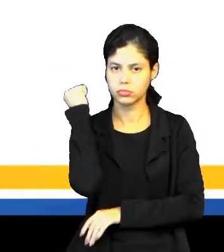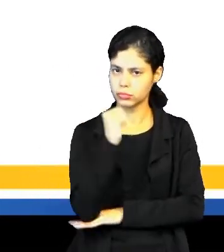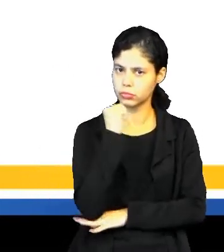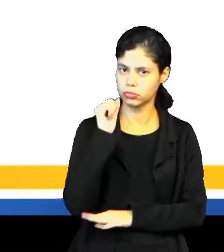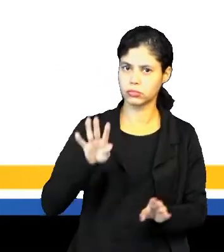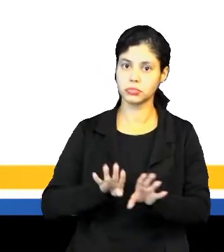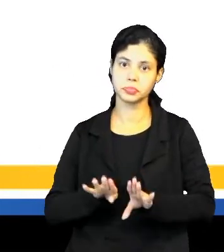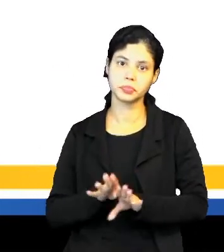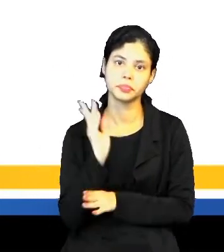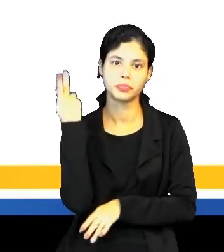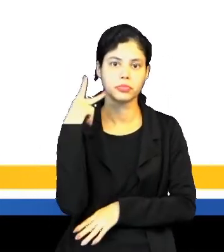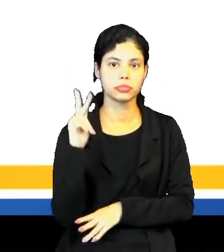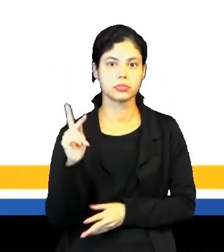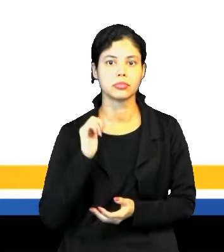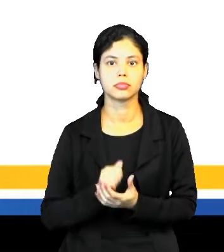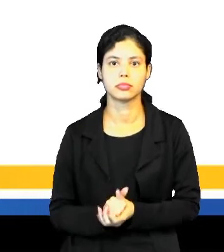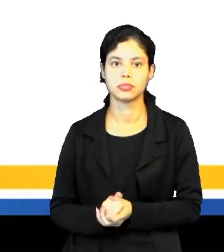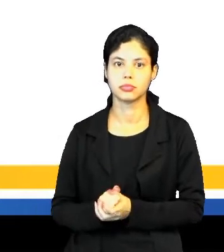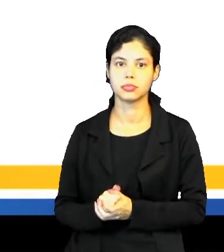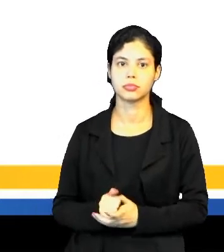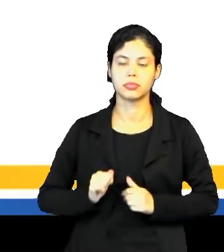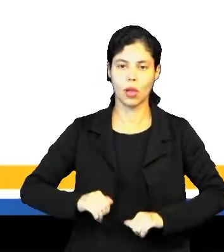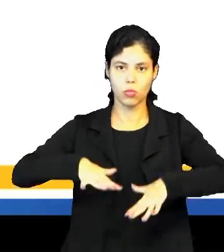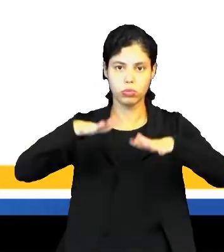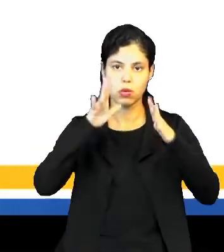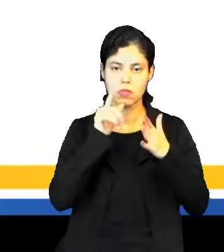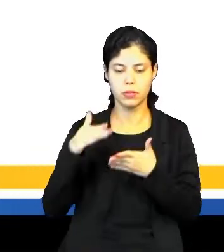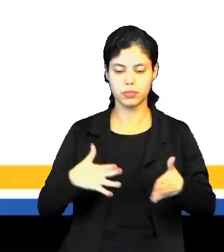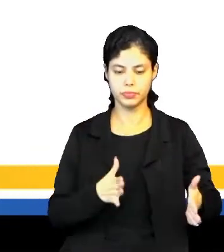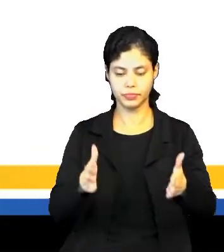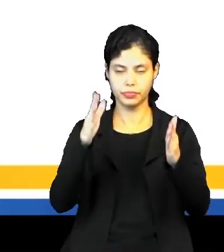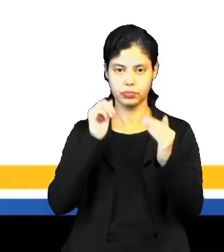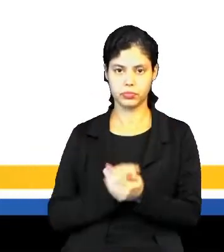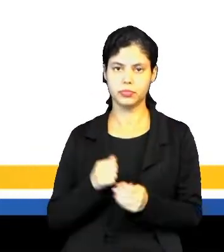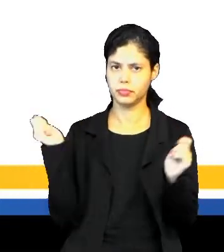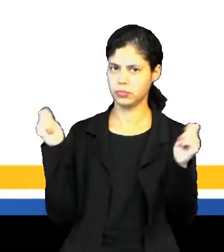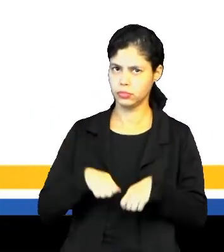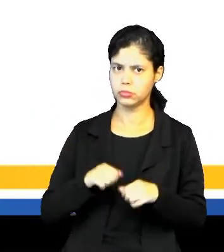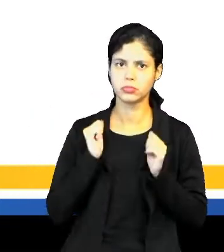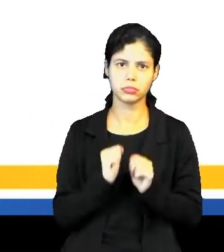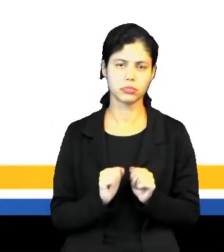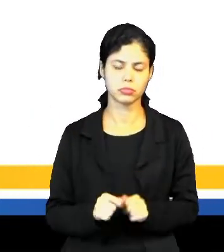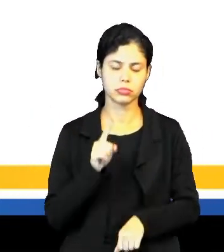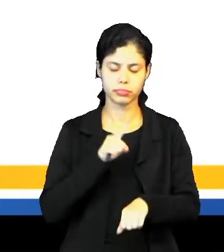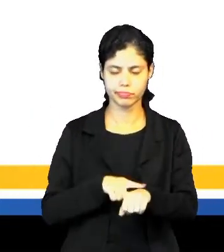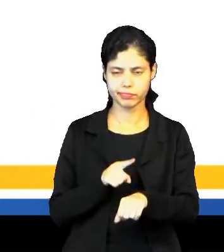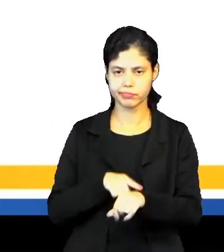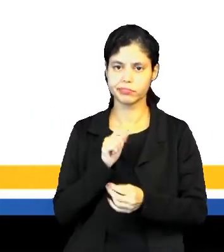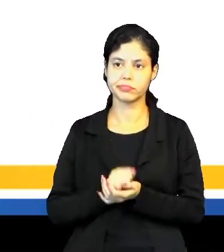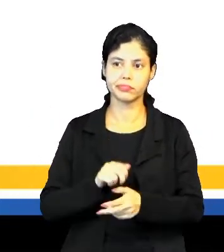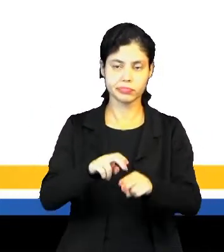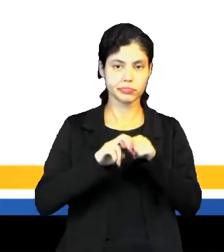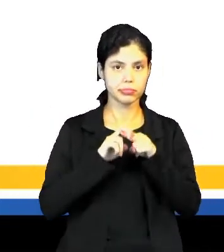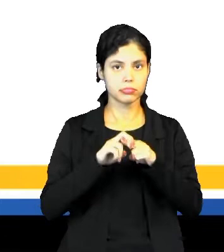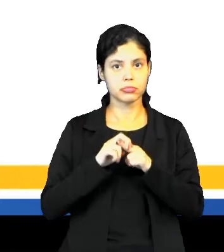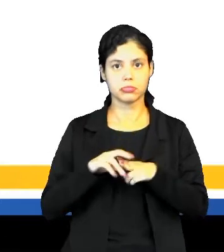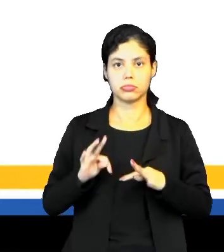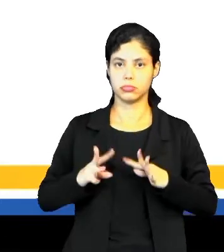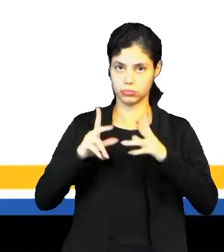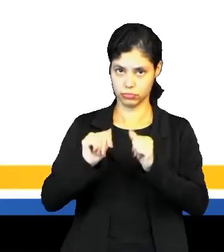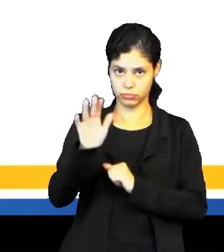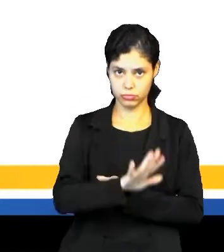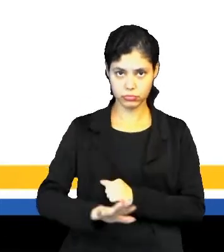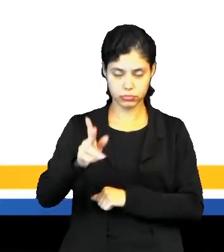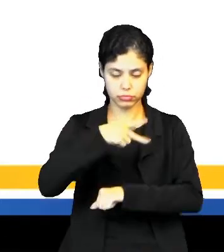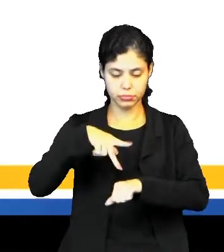bem como também os períodos de cheia e estiagem dos rios, para poder se situar no tempo. Por isso, nem todos